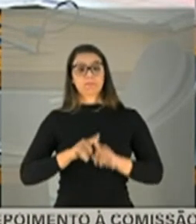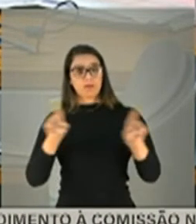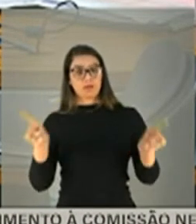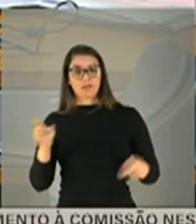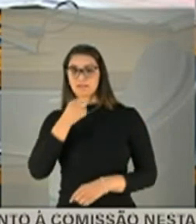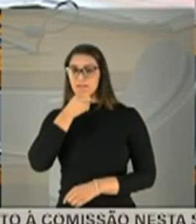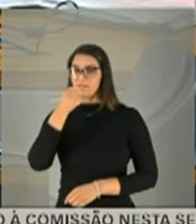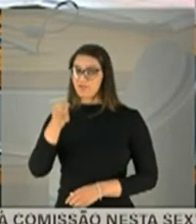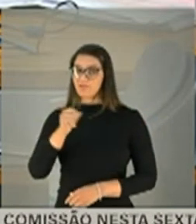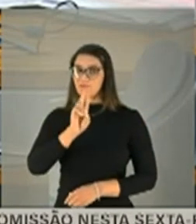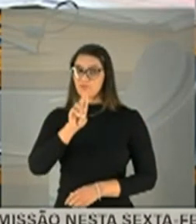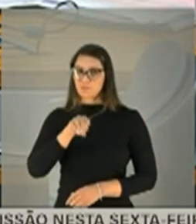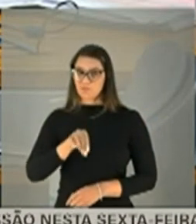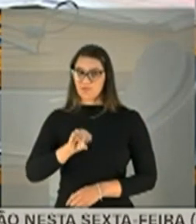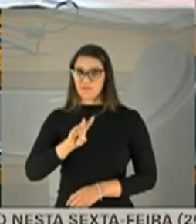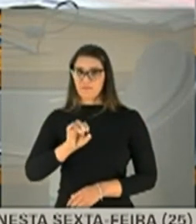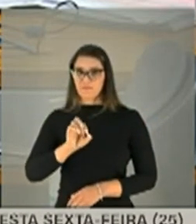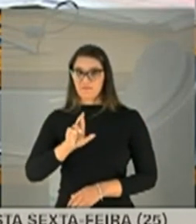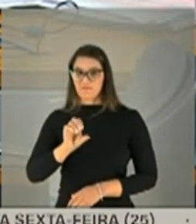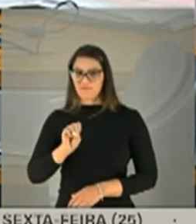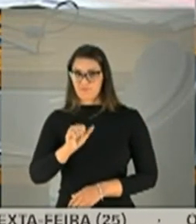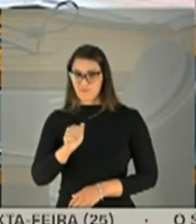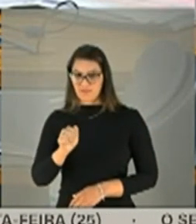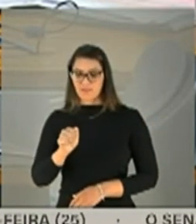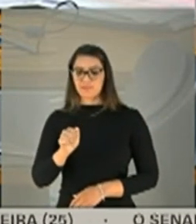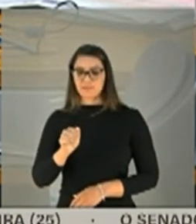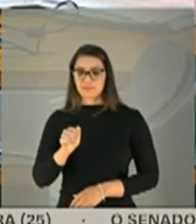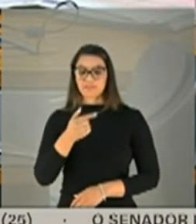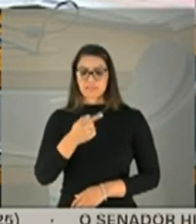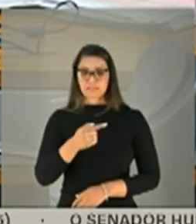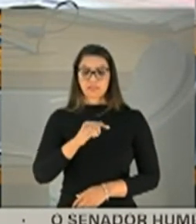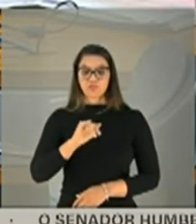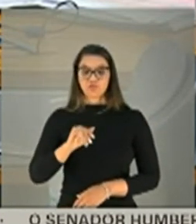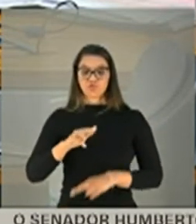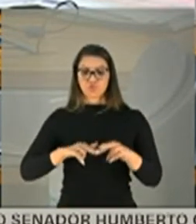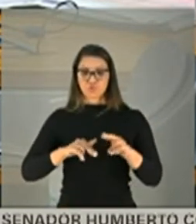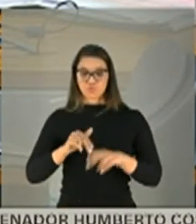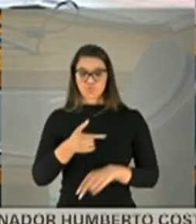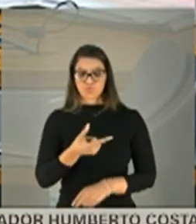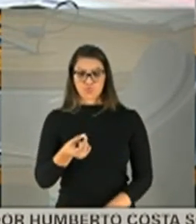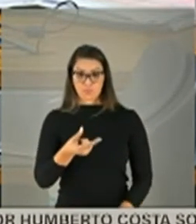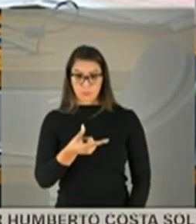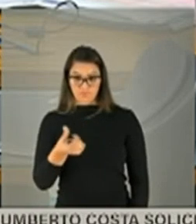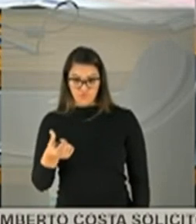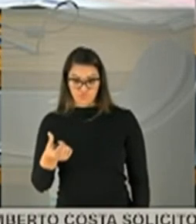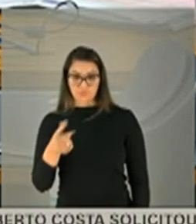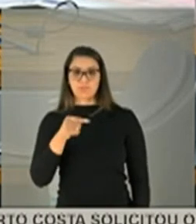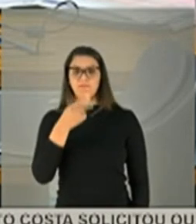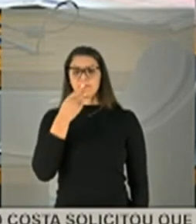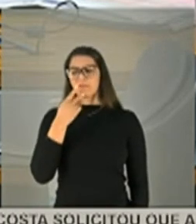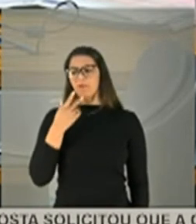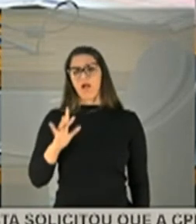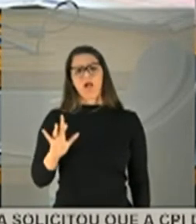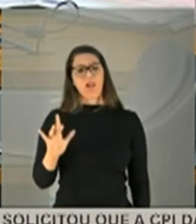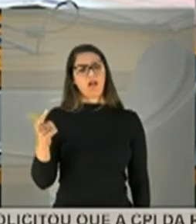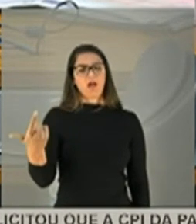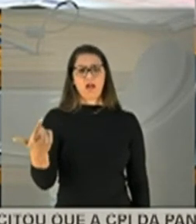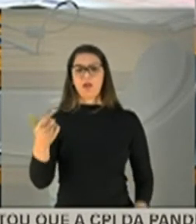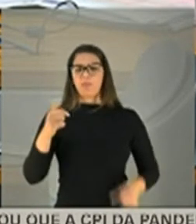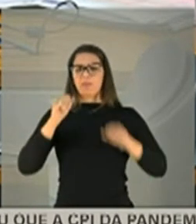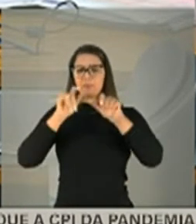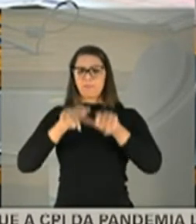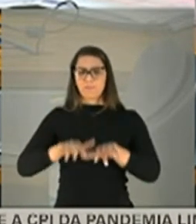ao Universo, em 7 de junho de 2021, a senhora afirma, abre aspas, claro que a